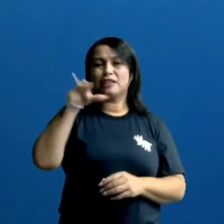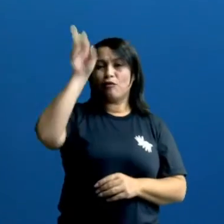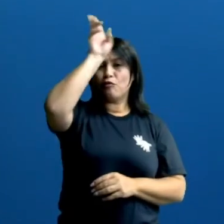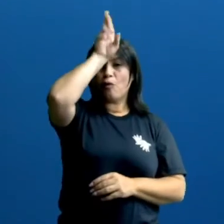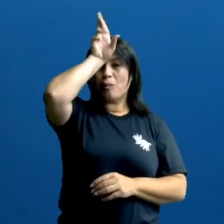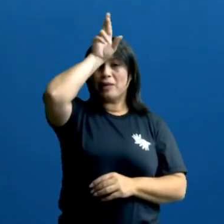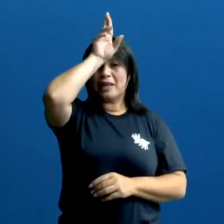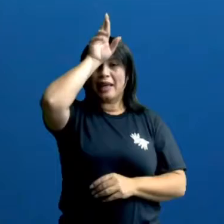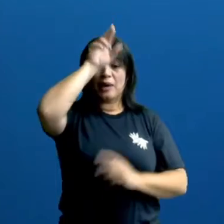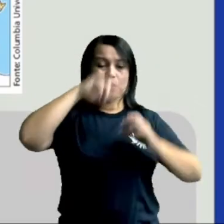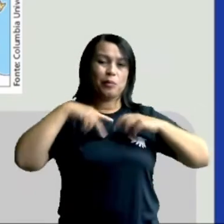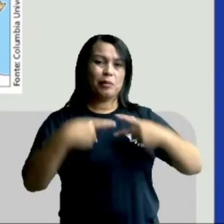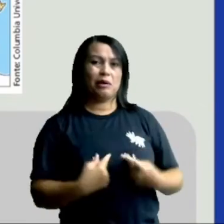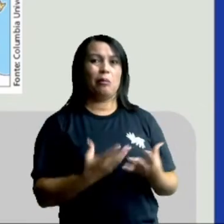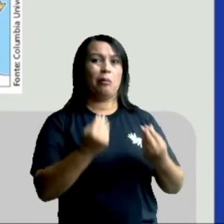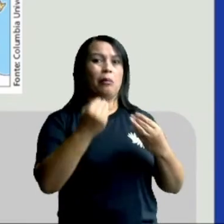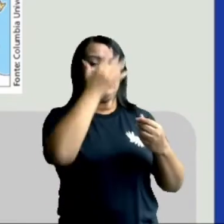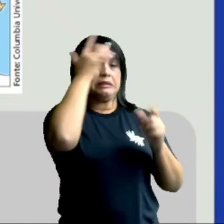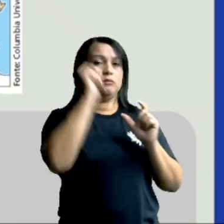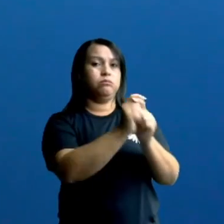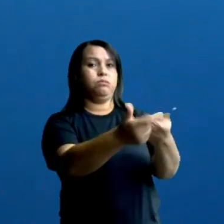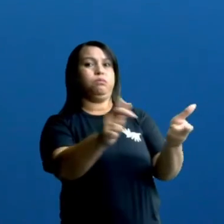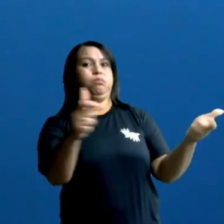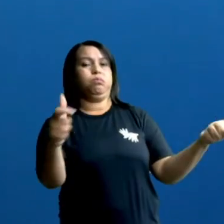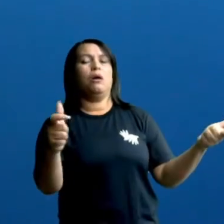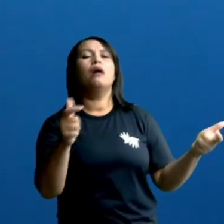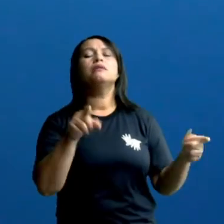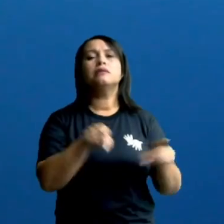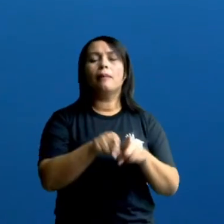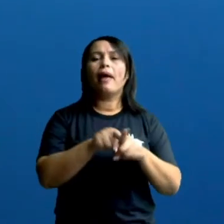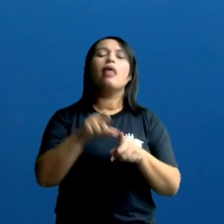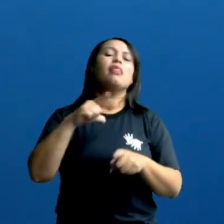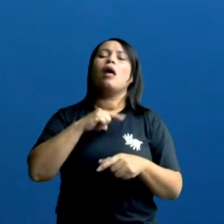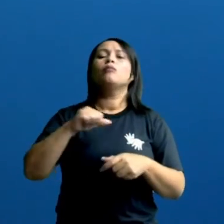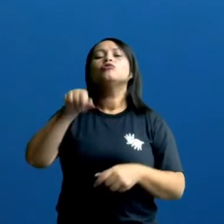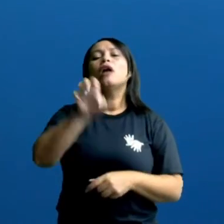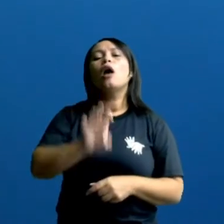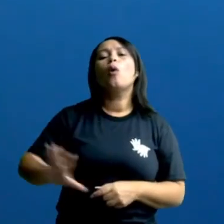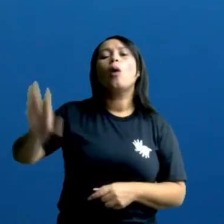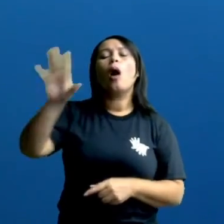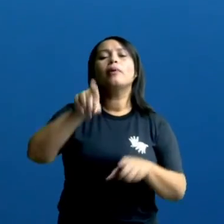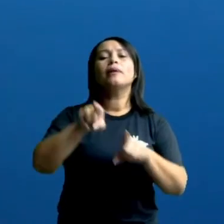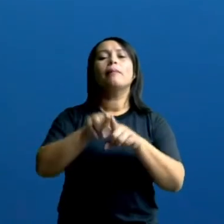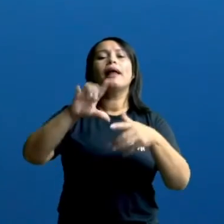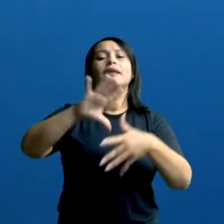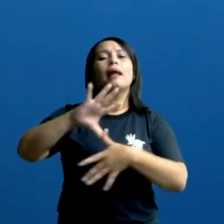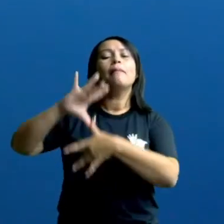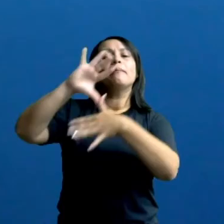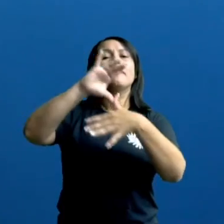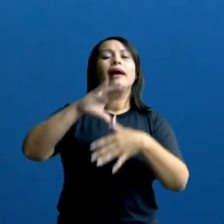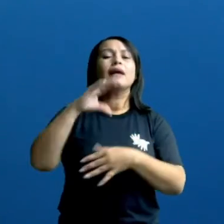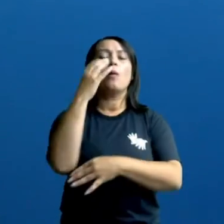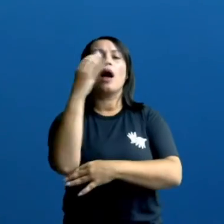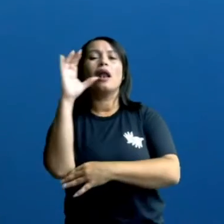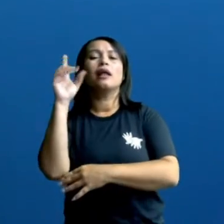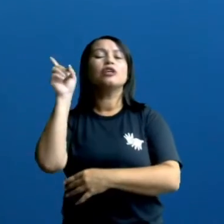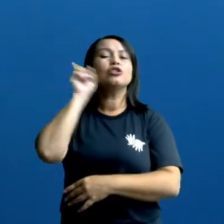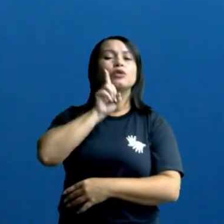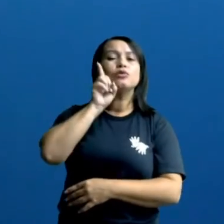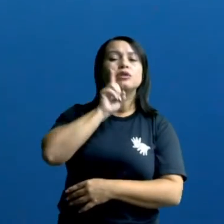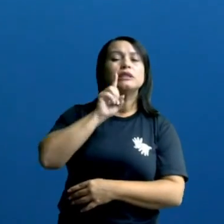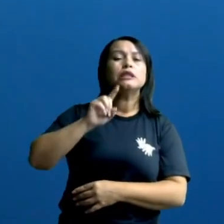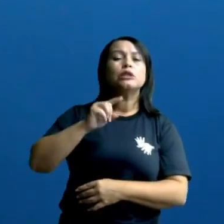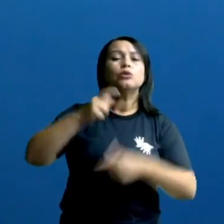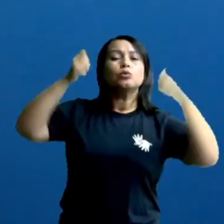também de pessoas, é a Europa. Aqui na América a gente vai ter entre os Estados Unidos e o Canadá, região do México, aqui